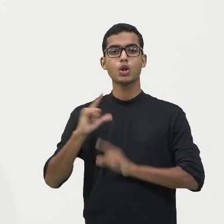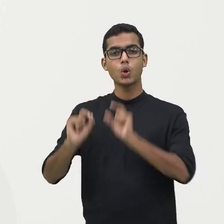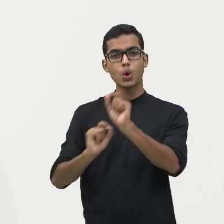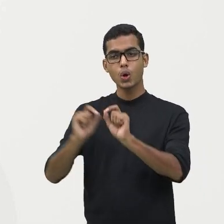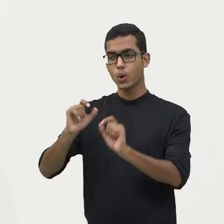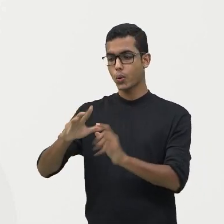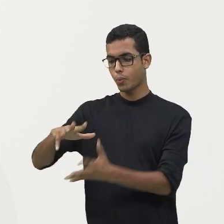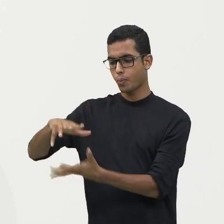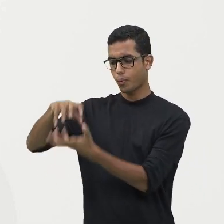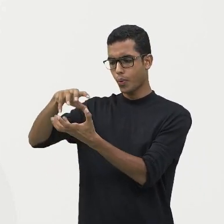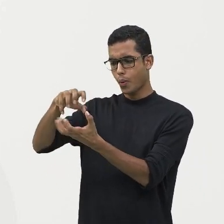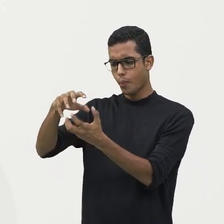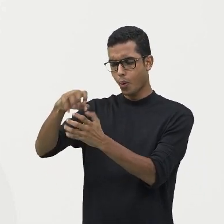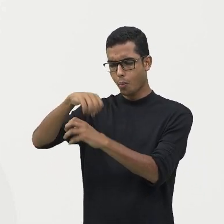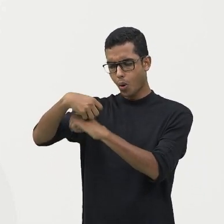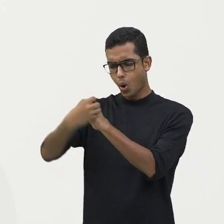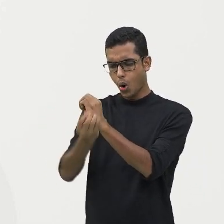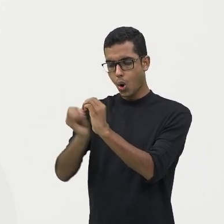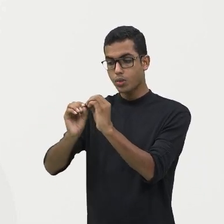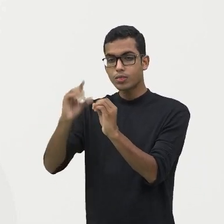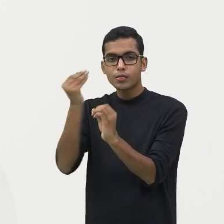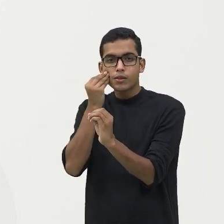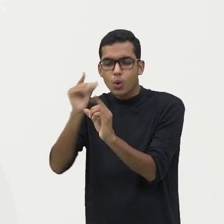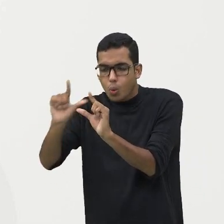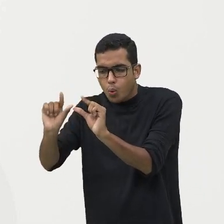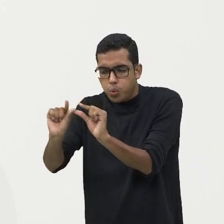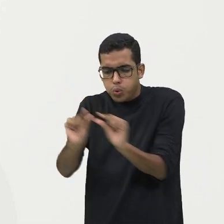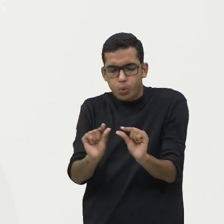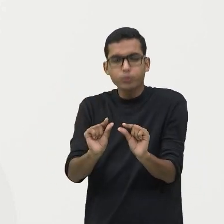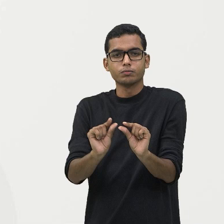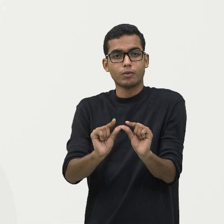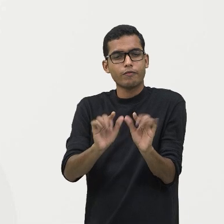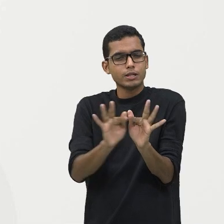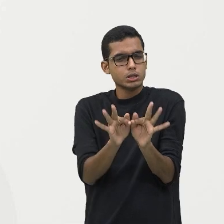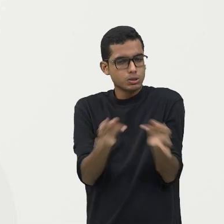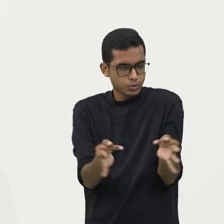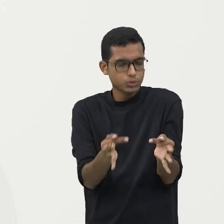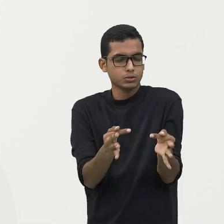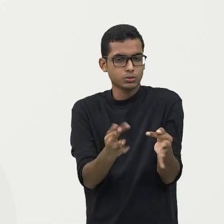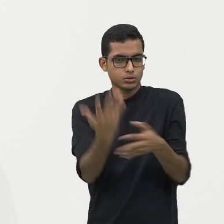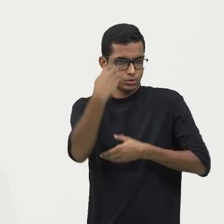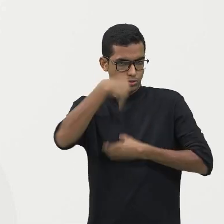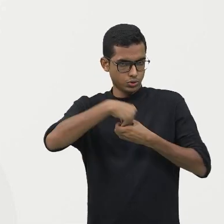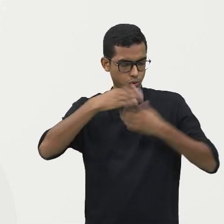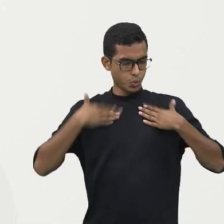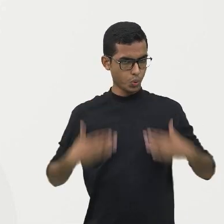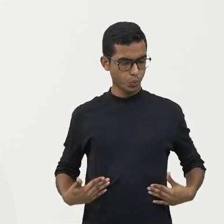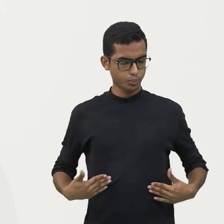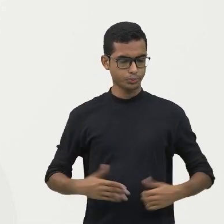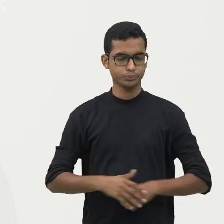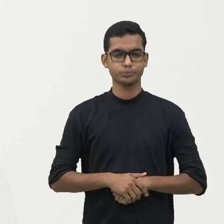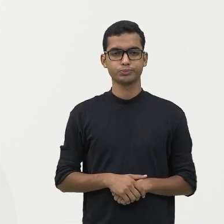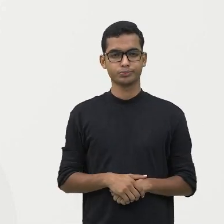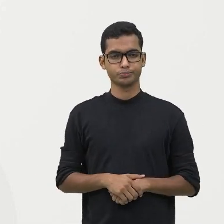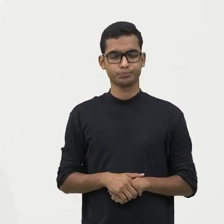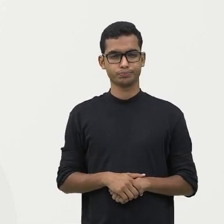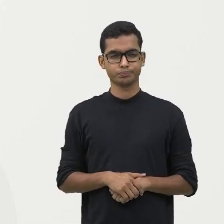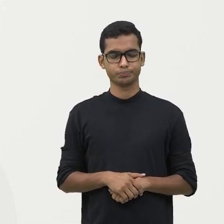diminuir as moléculas complexas, de deixá-las simples. Então, na digestão mecânica,